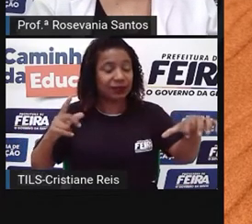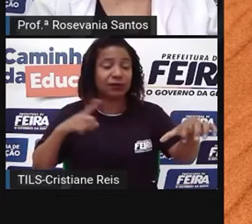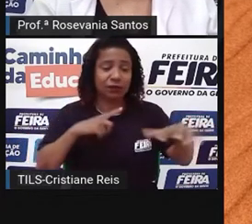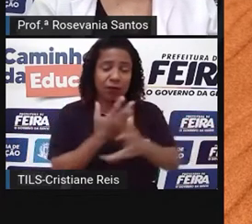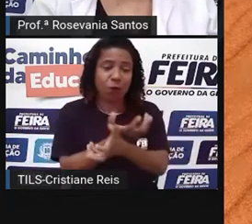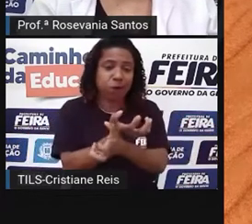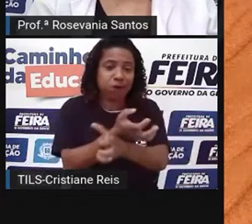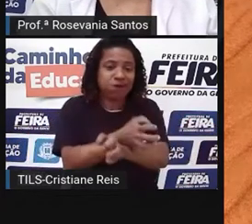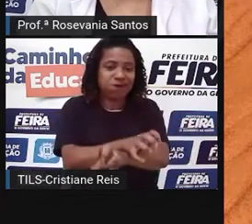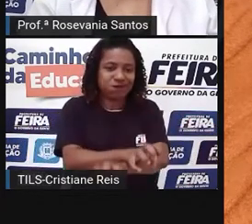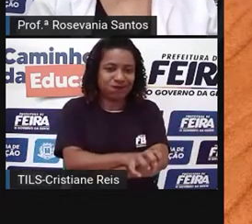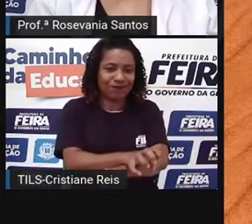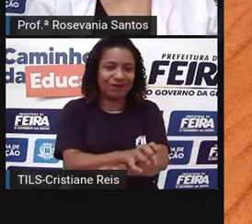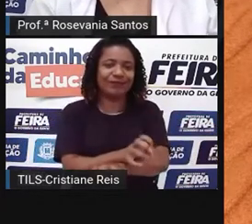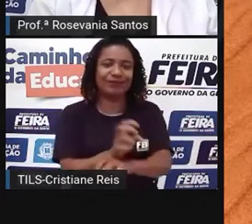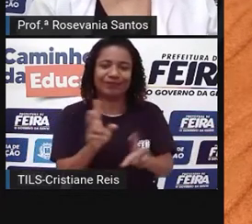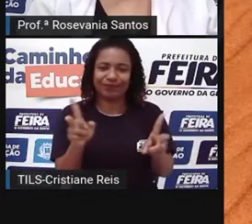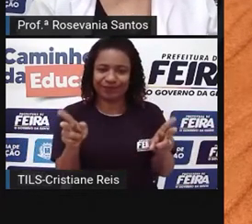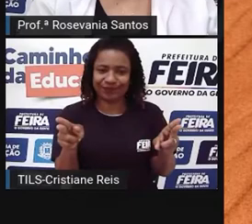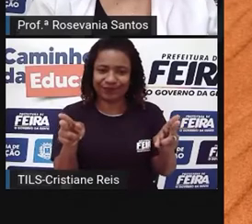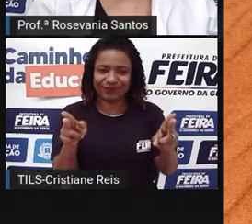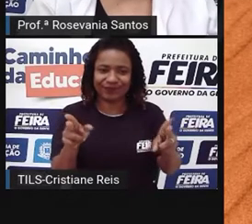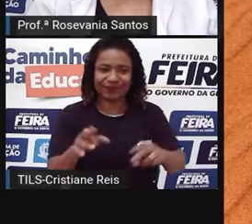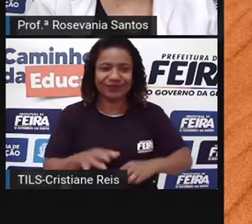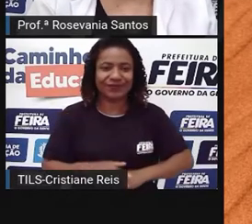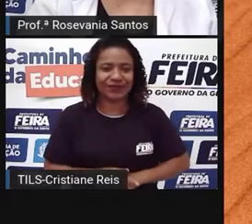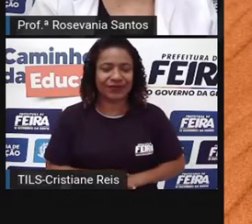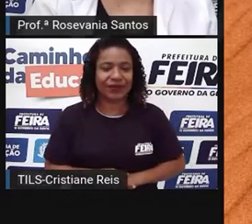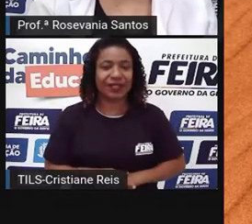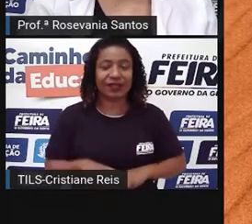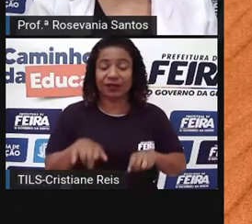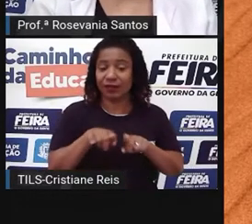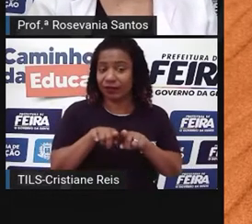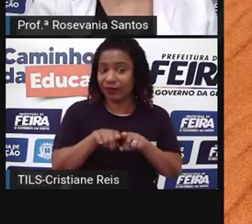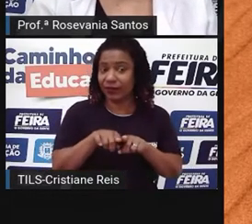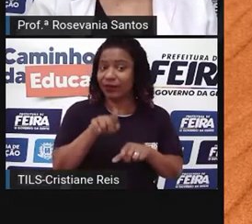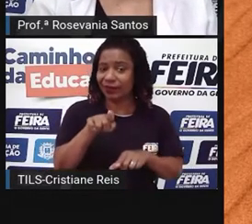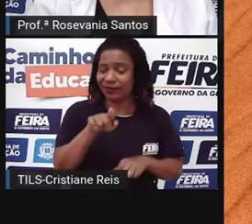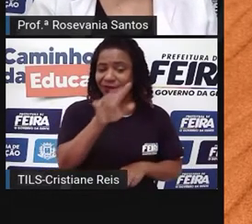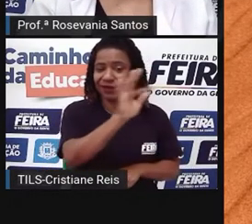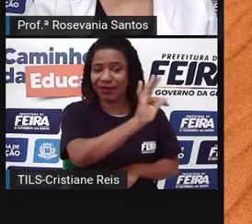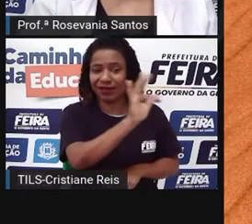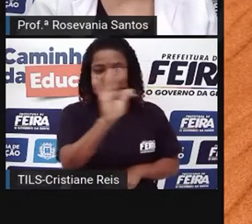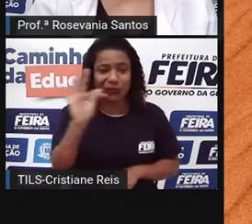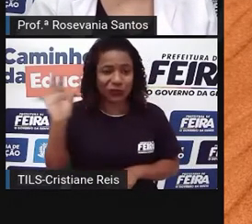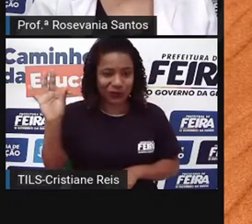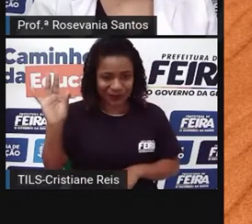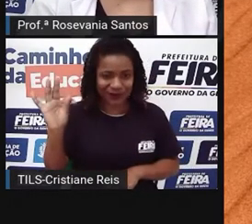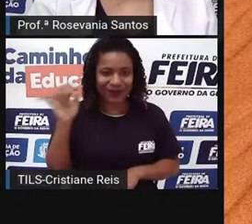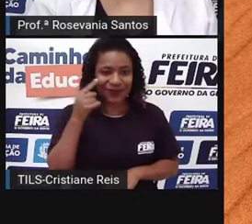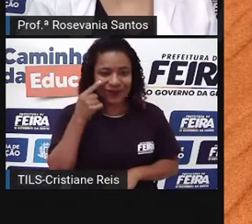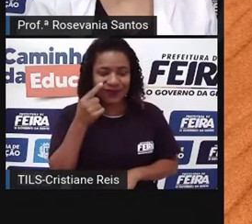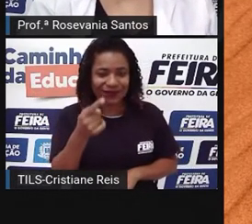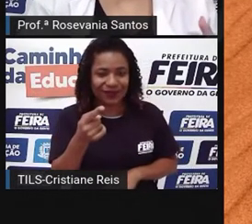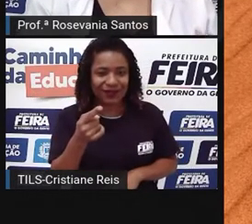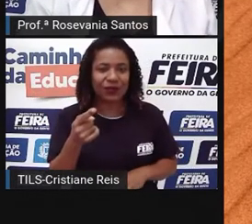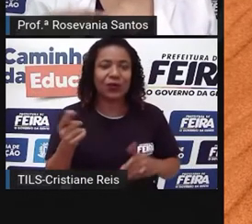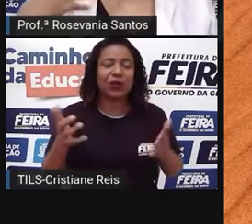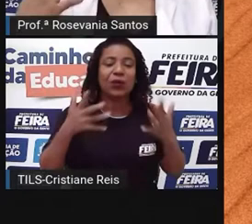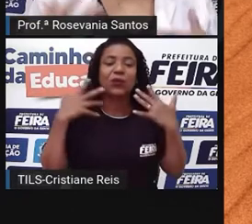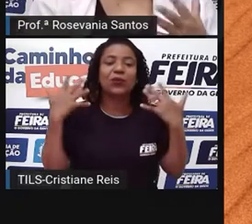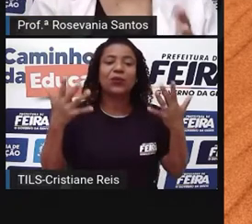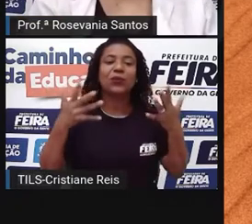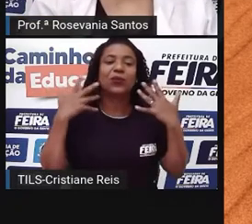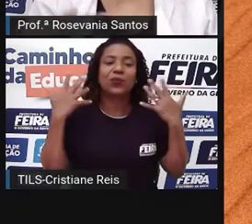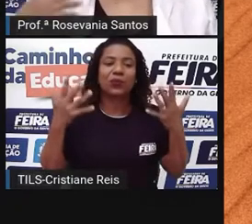essa parte tropical, que, diga-se de passagem, a gente, né, essa parte tropical junto com a do semiárido, é uma parte que já